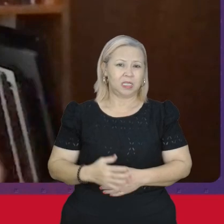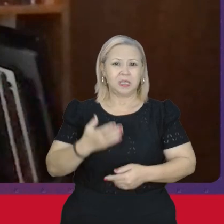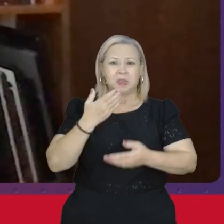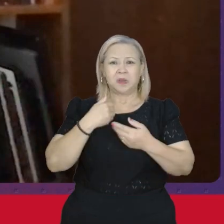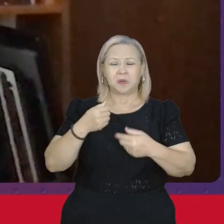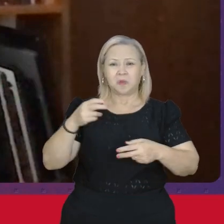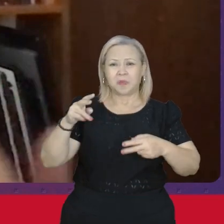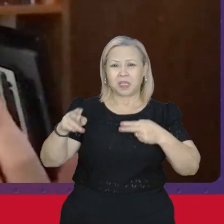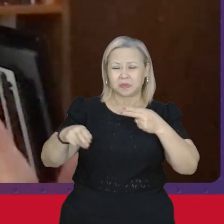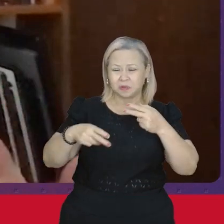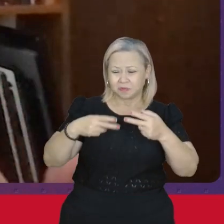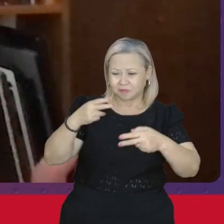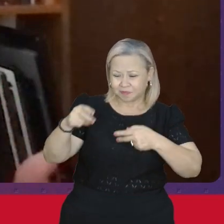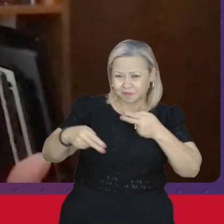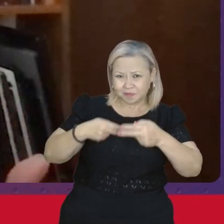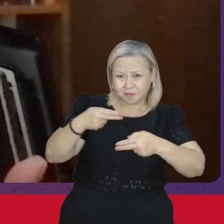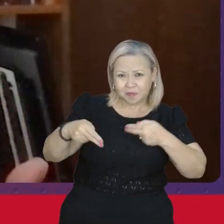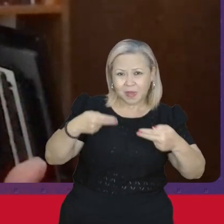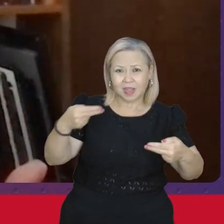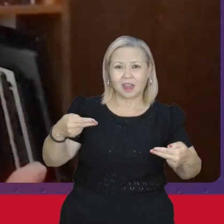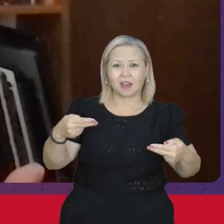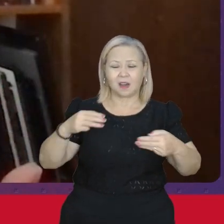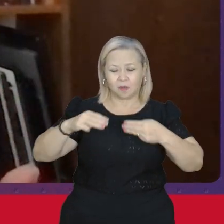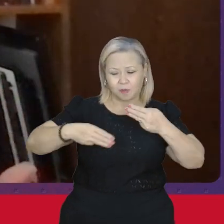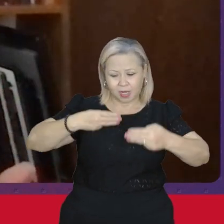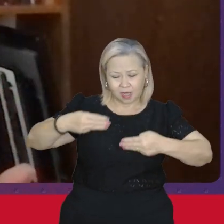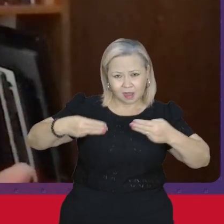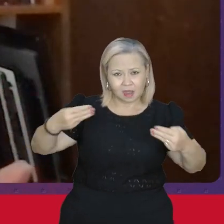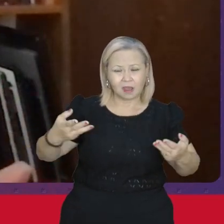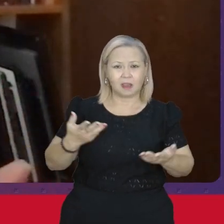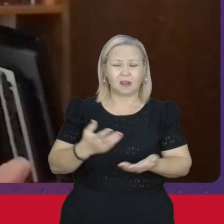macarrão instantâneo, né, não estão comendo